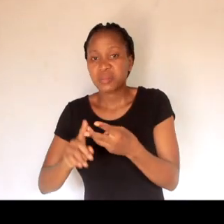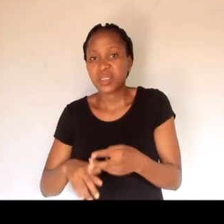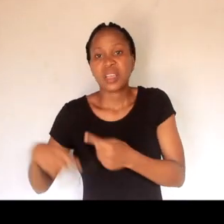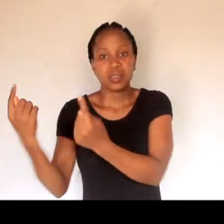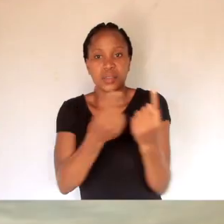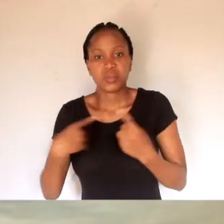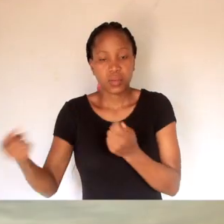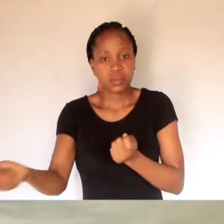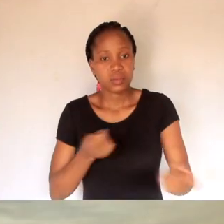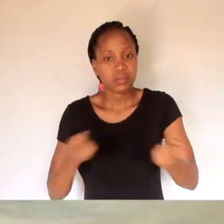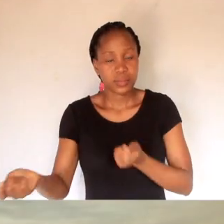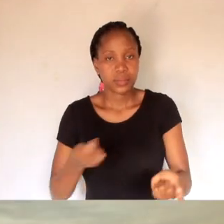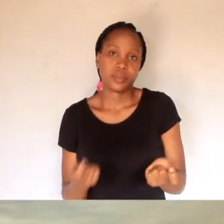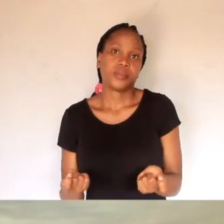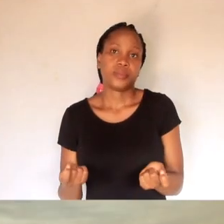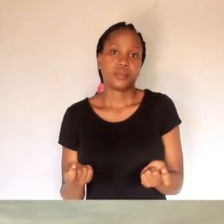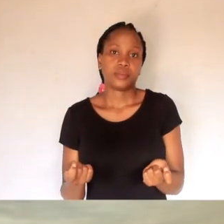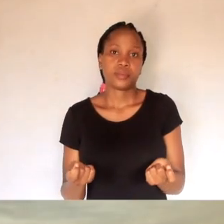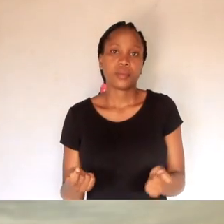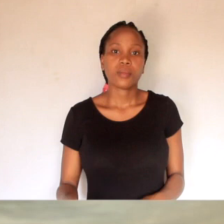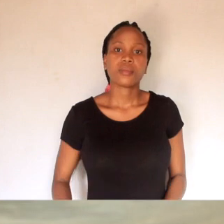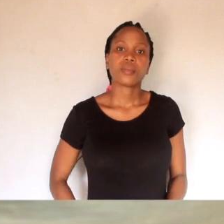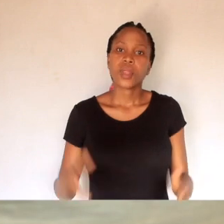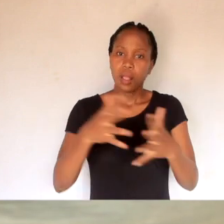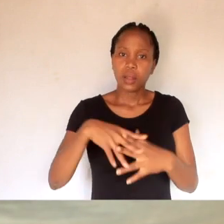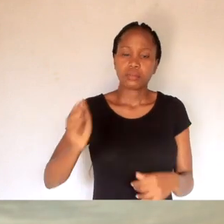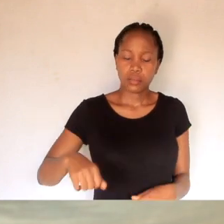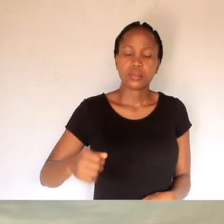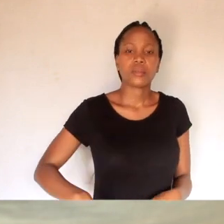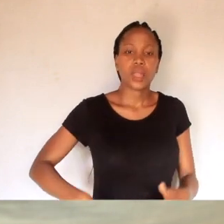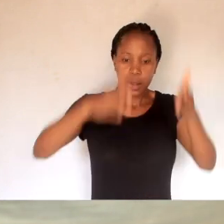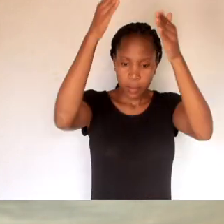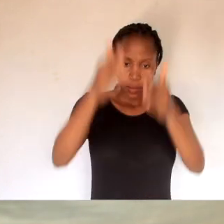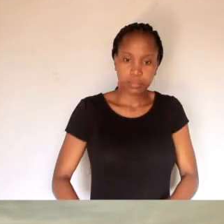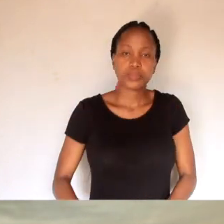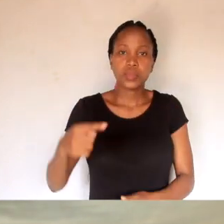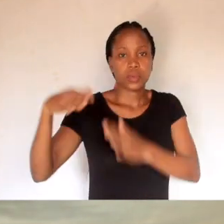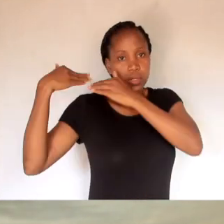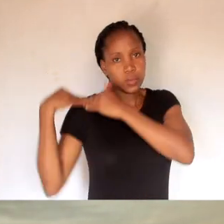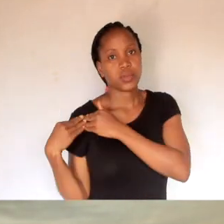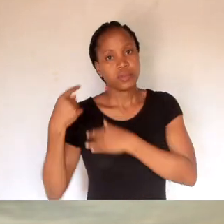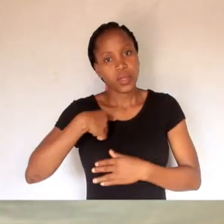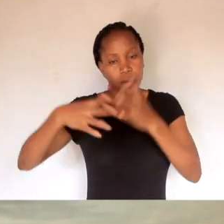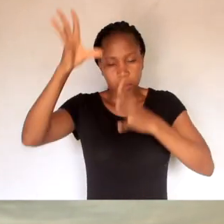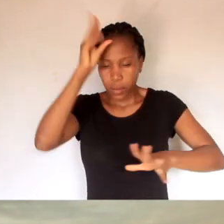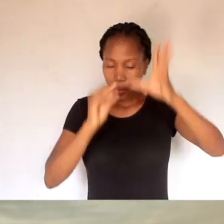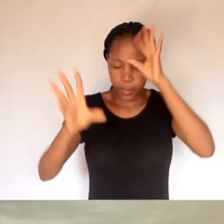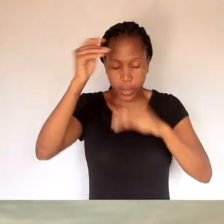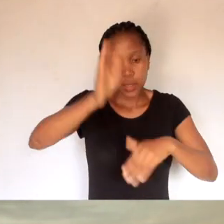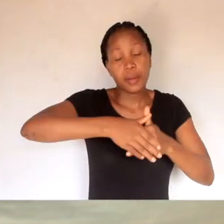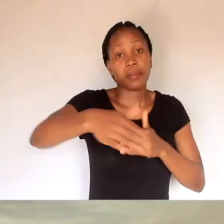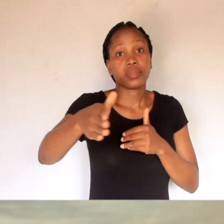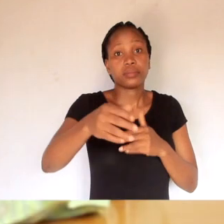administrativas. Então, é claro que era uma pessoa que estava a sair da carteira. É claro que eu aprendi muito fazendo estas